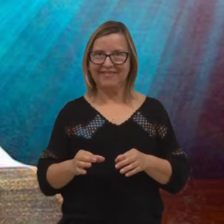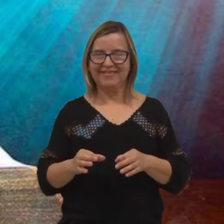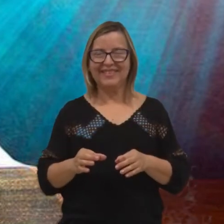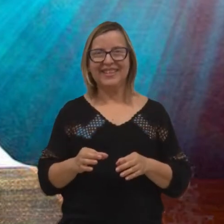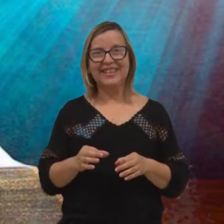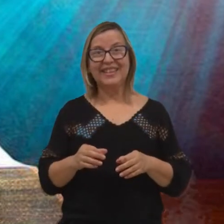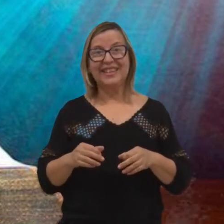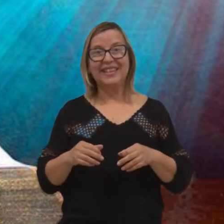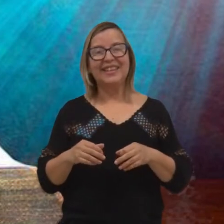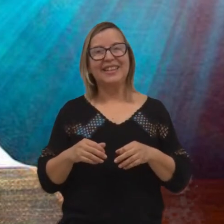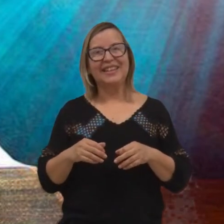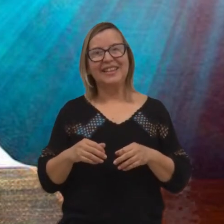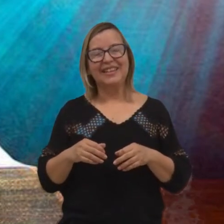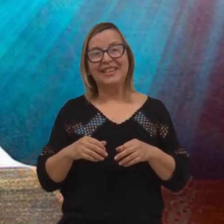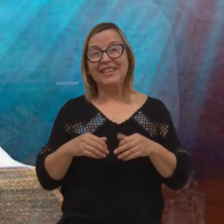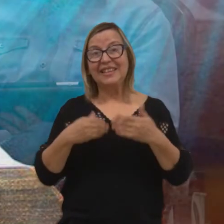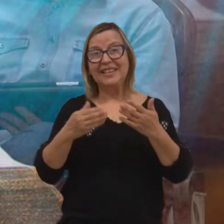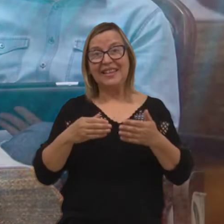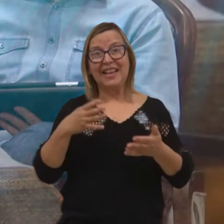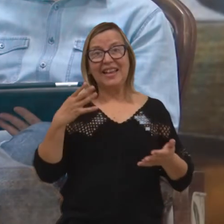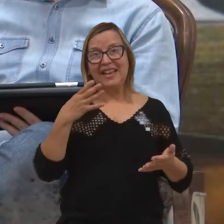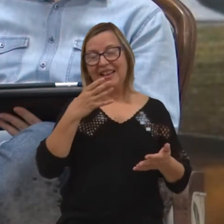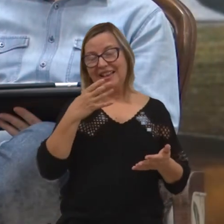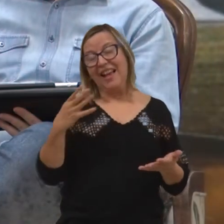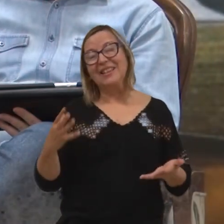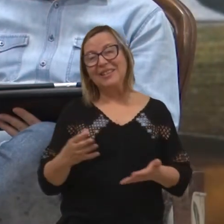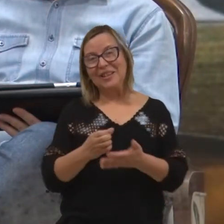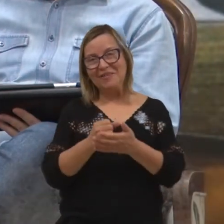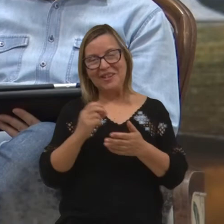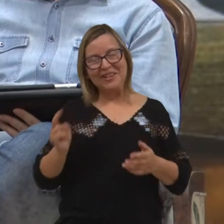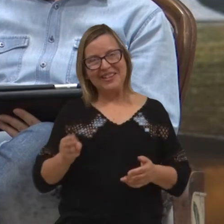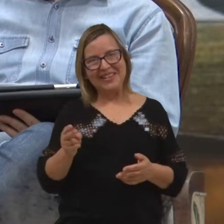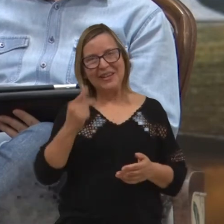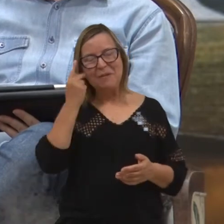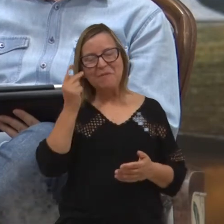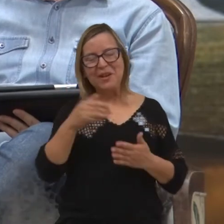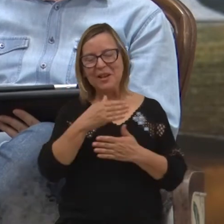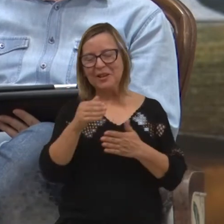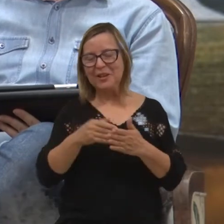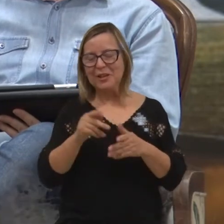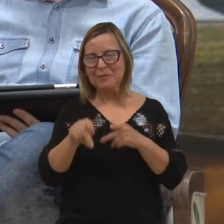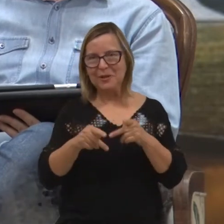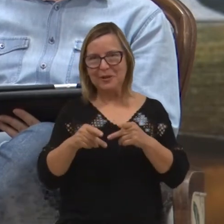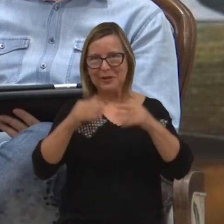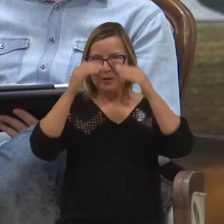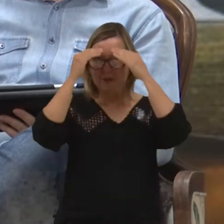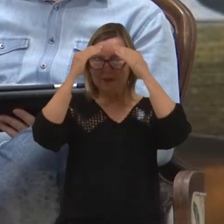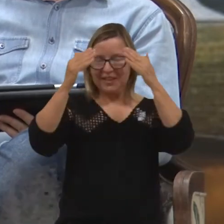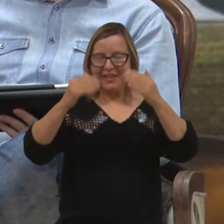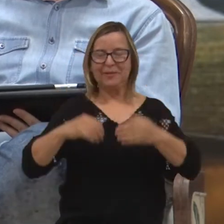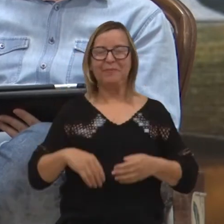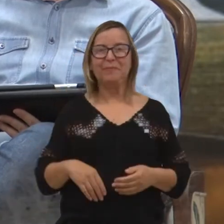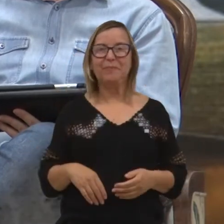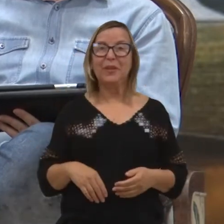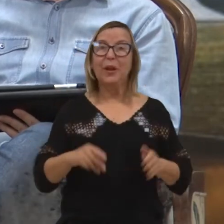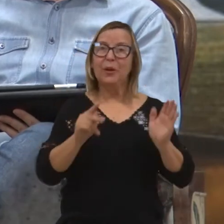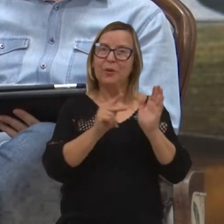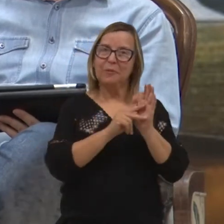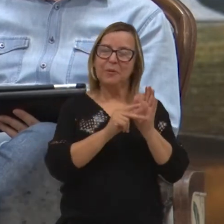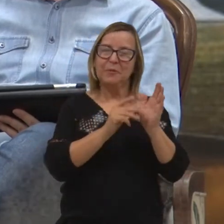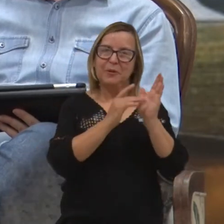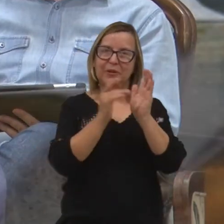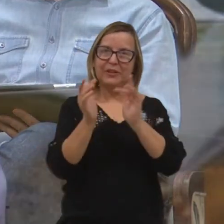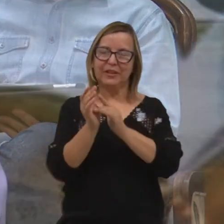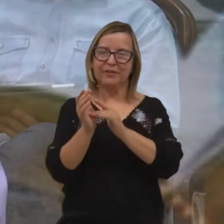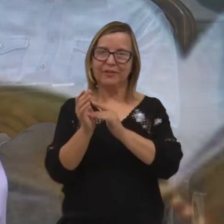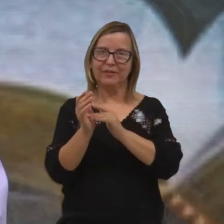salvação eterna para todos os que lhe obedecem. Olha só, o próprio Jesus, enquanto ele